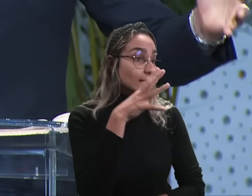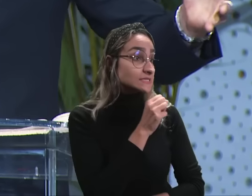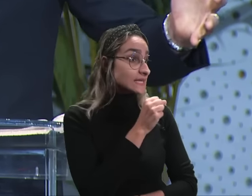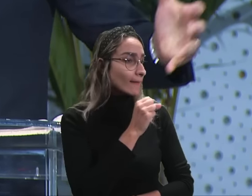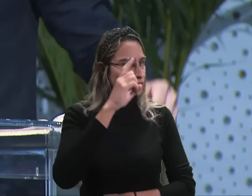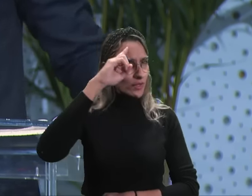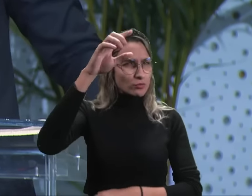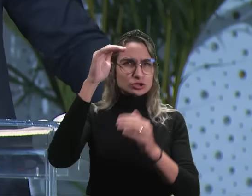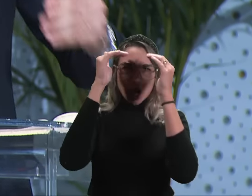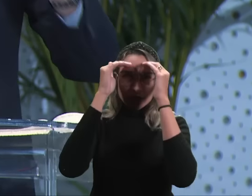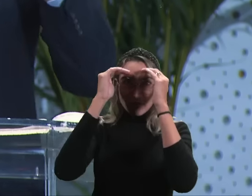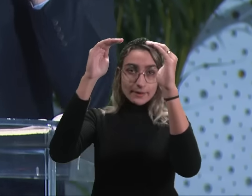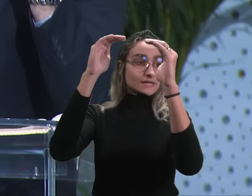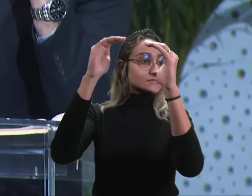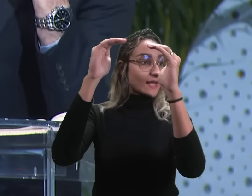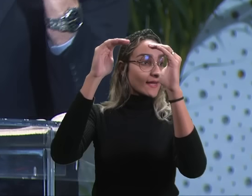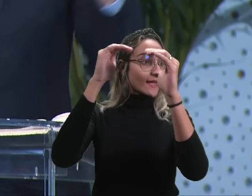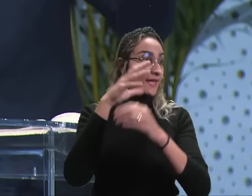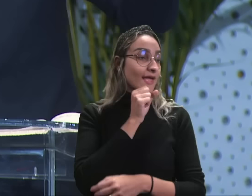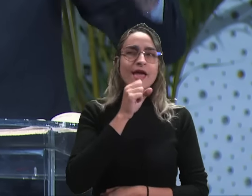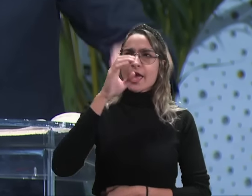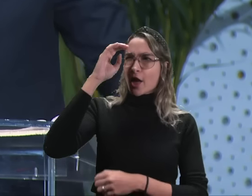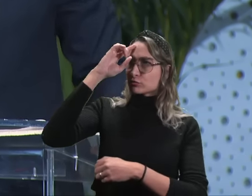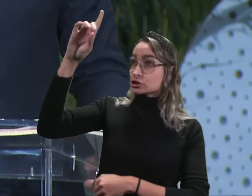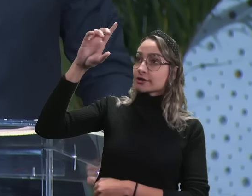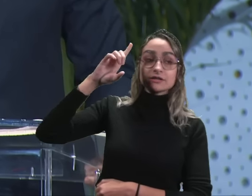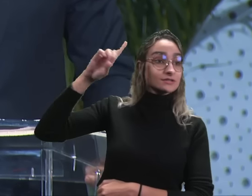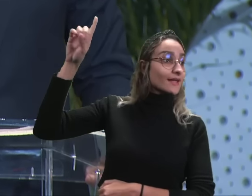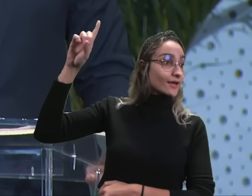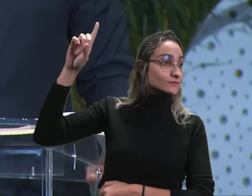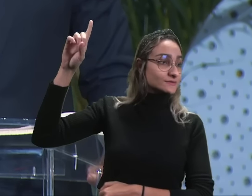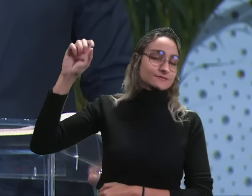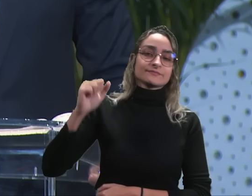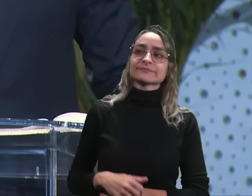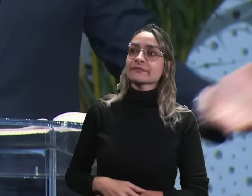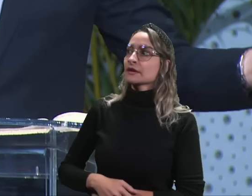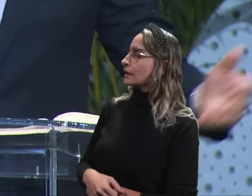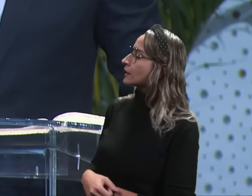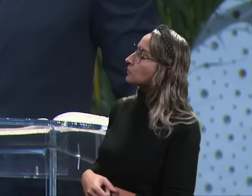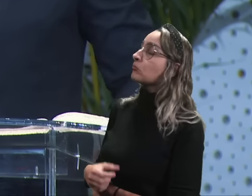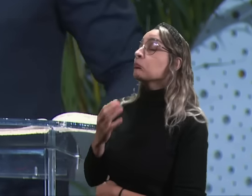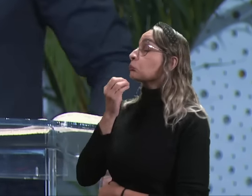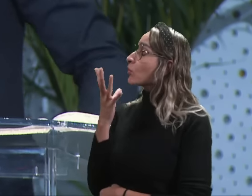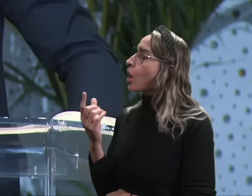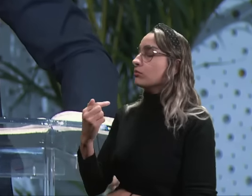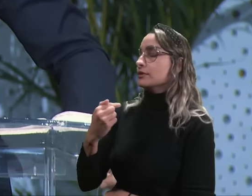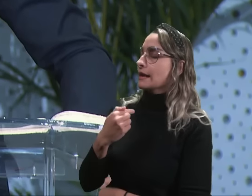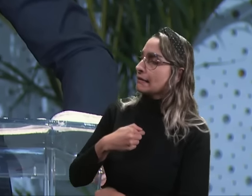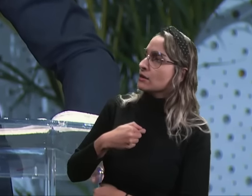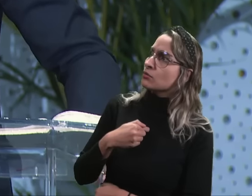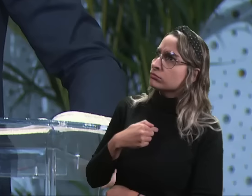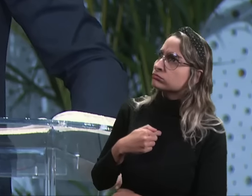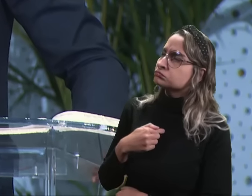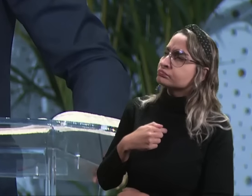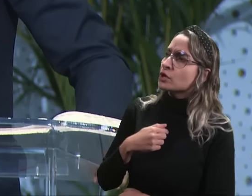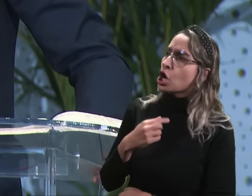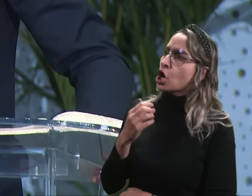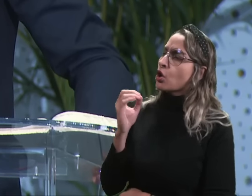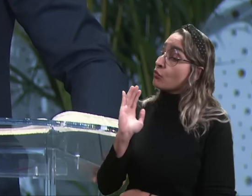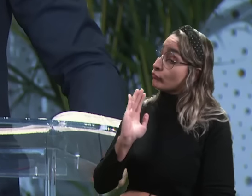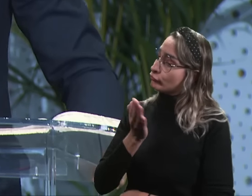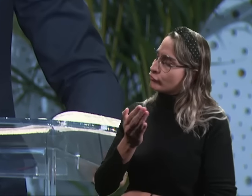esse irmão disse assim bom eu vou para casa vou estudar a respeito e procurar descobrir se é assim mesmo e esse irmão foi